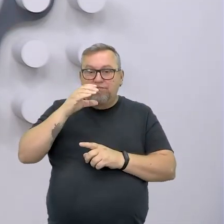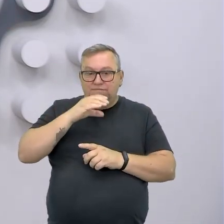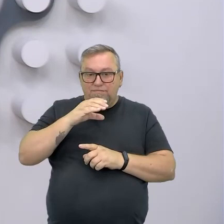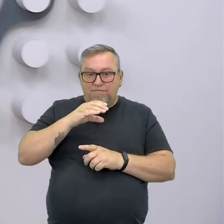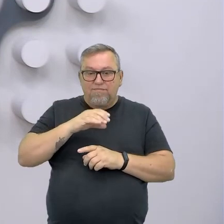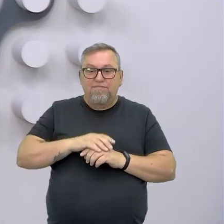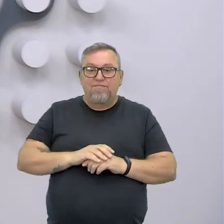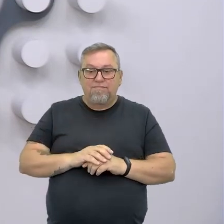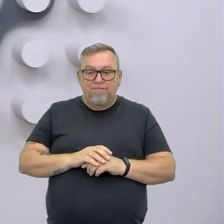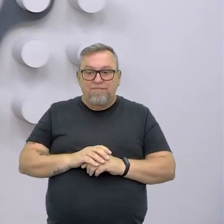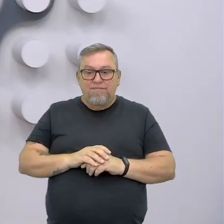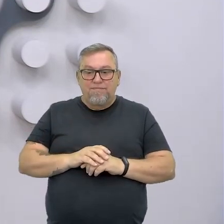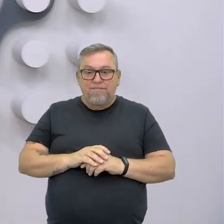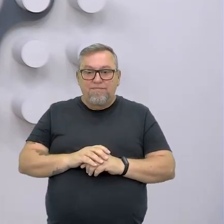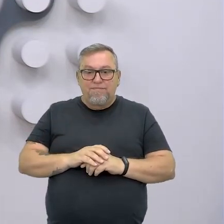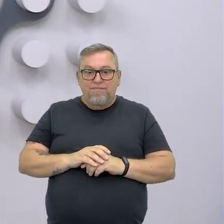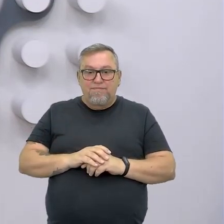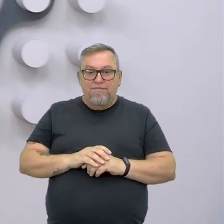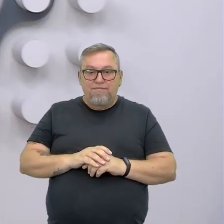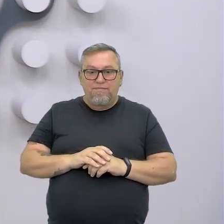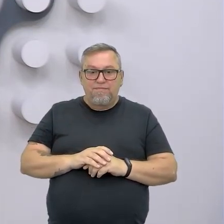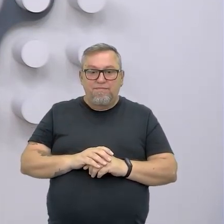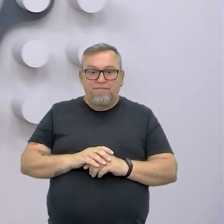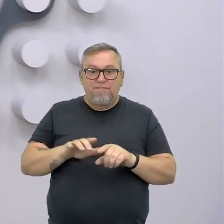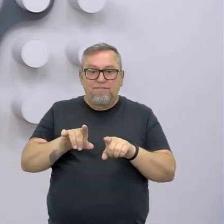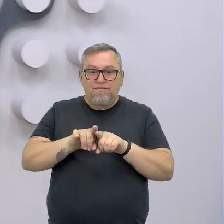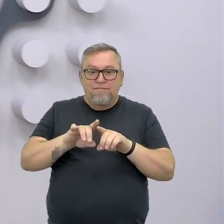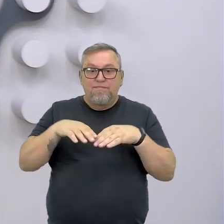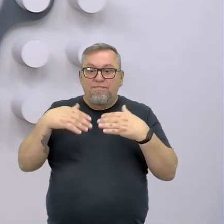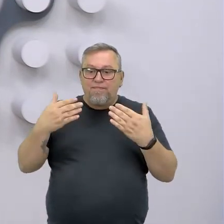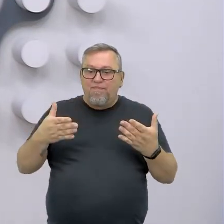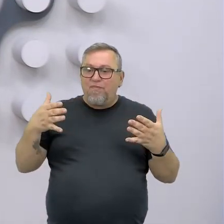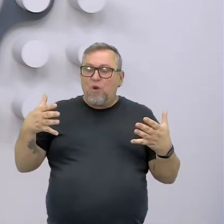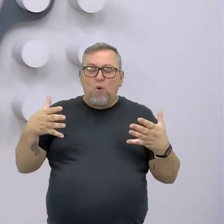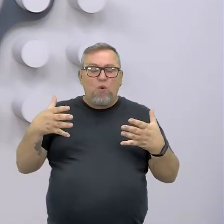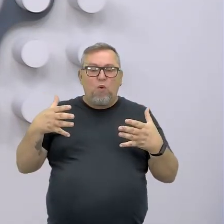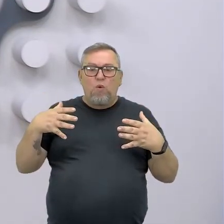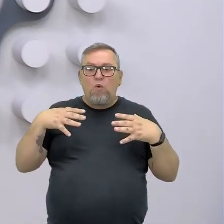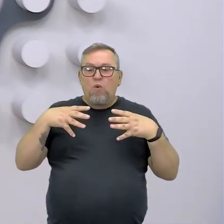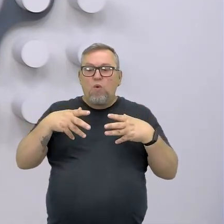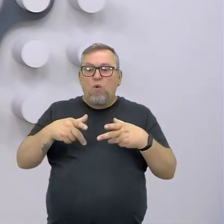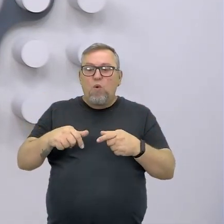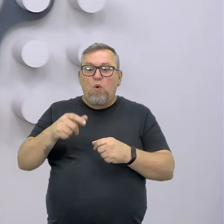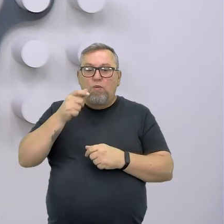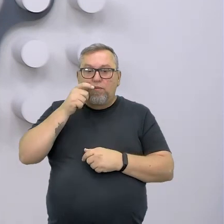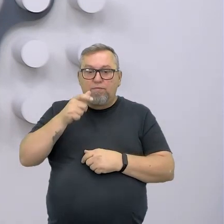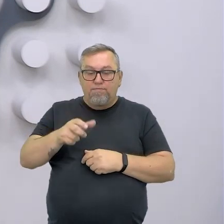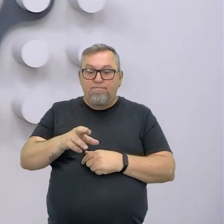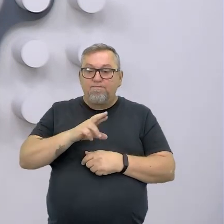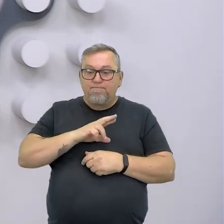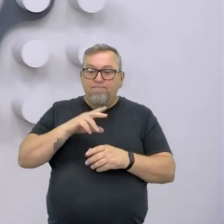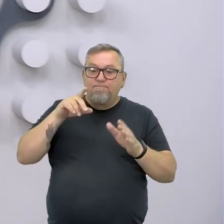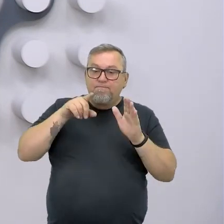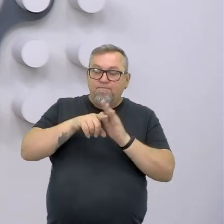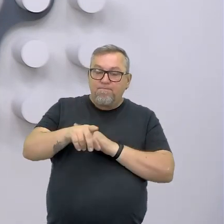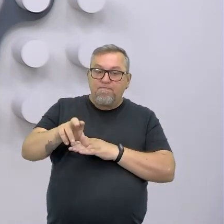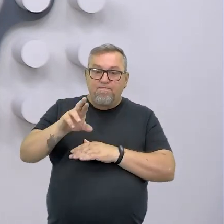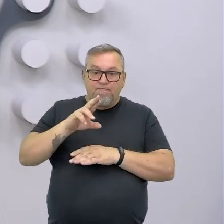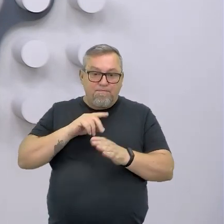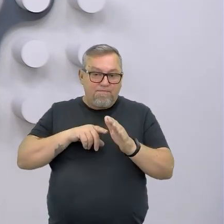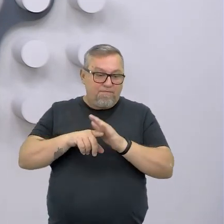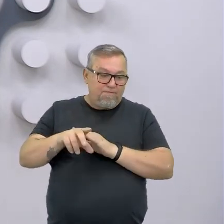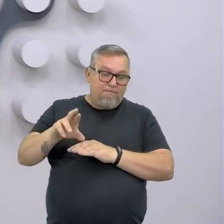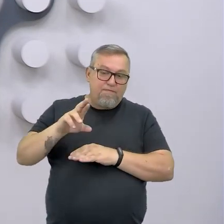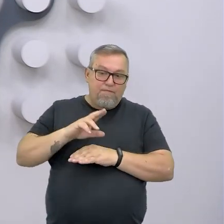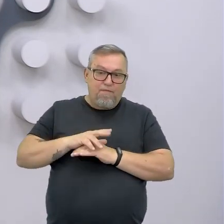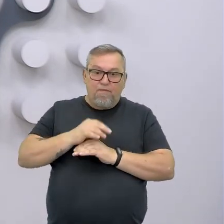Se houve mais transformações aqui do que acolá. Enfim, tudo isso é interessante para a gente responder as nossas indagações, as